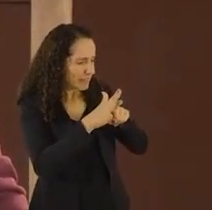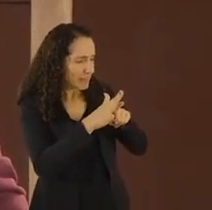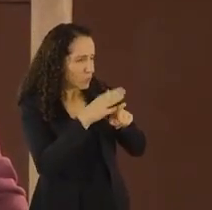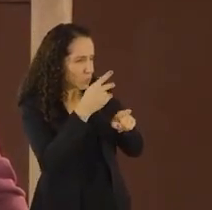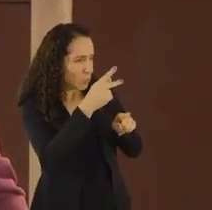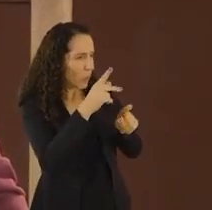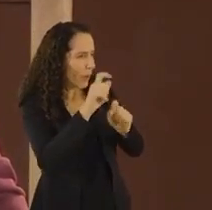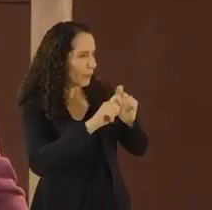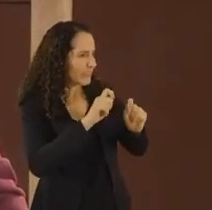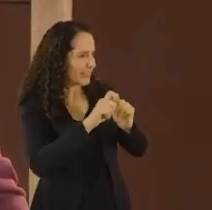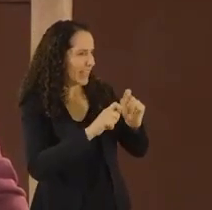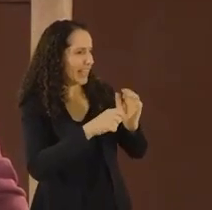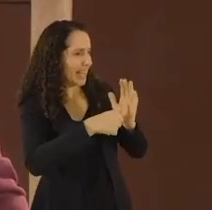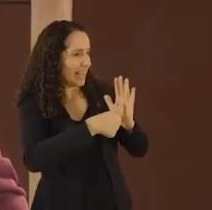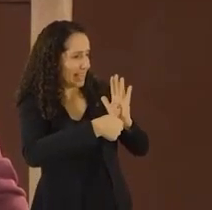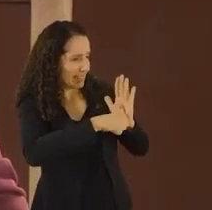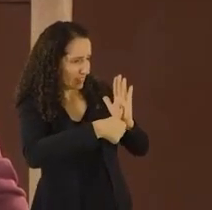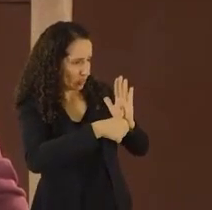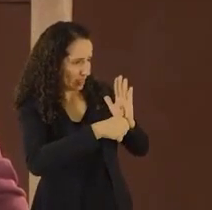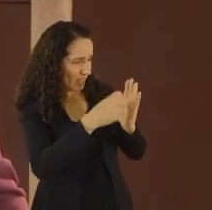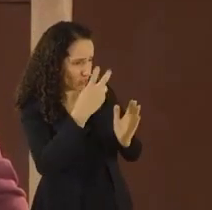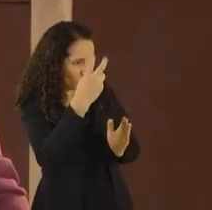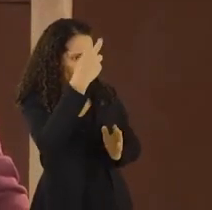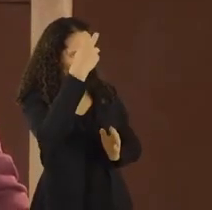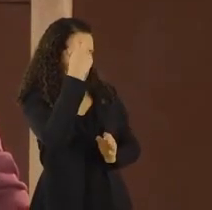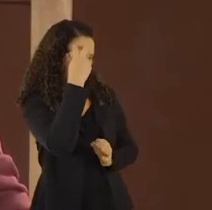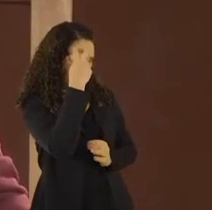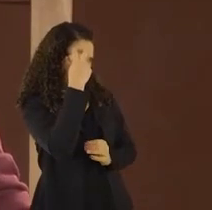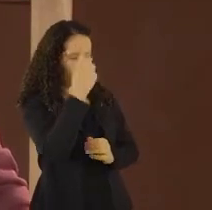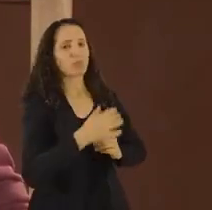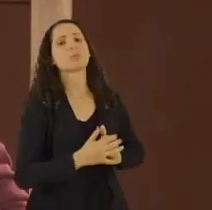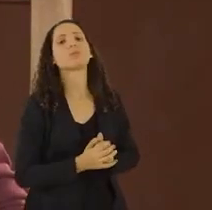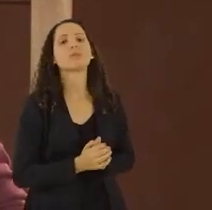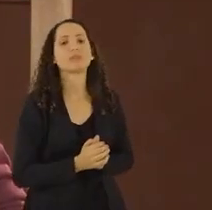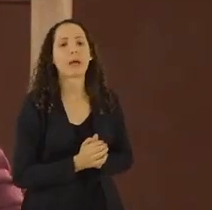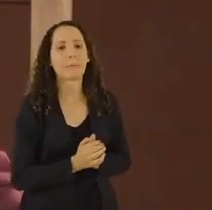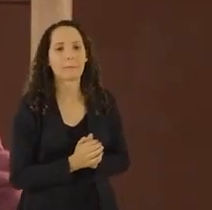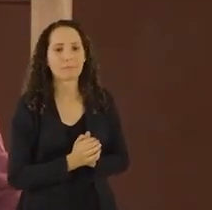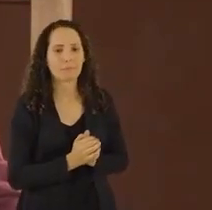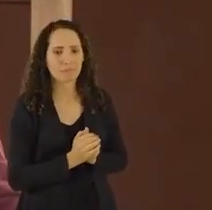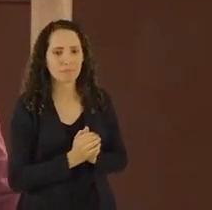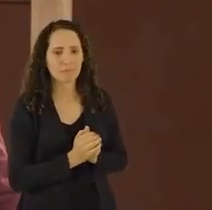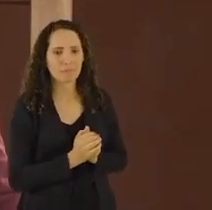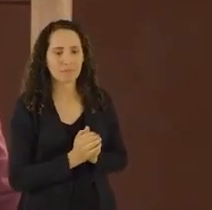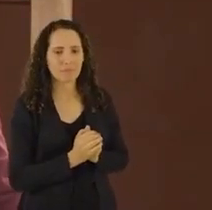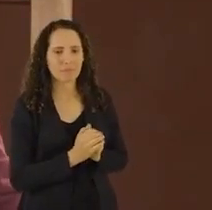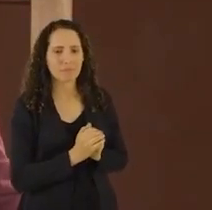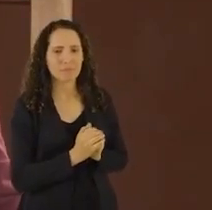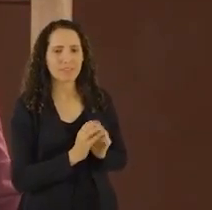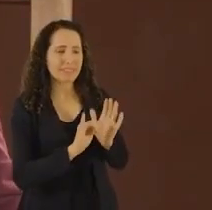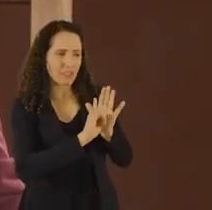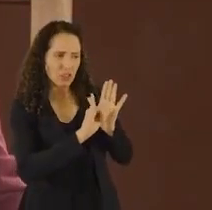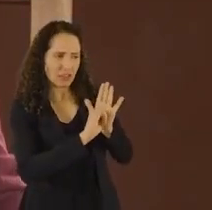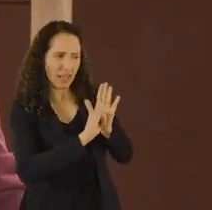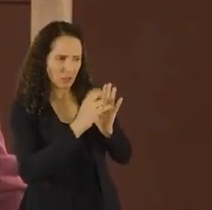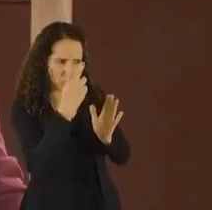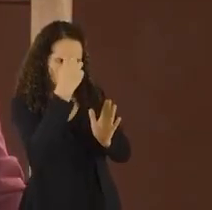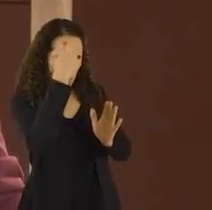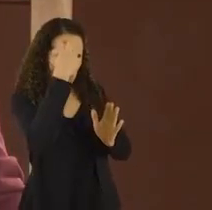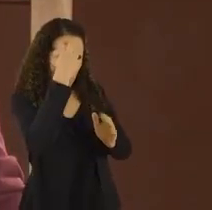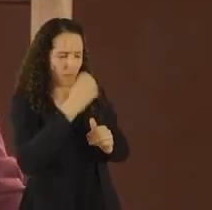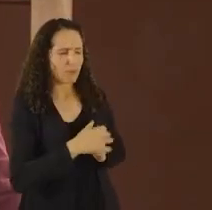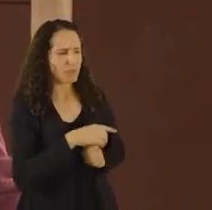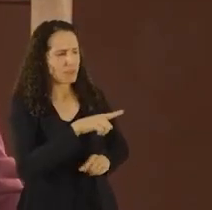e aí eu queria saber se você sente que elas estão ficando já ficaram meio estremecidas